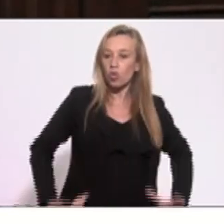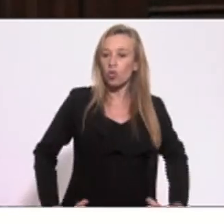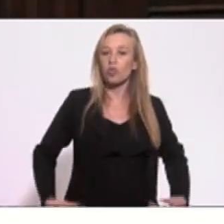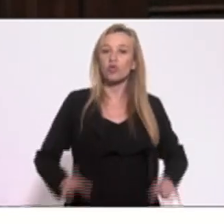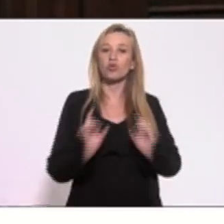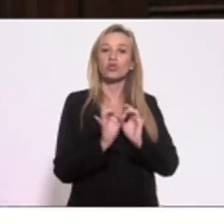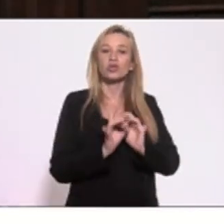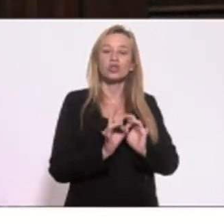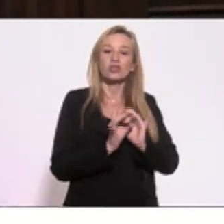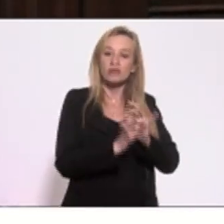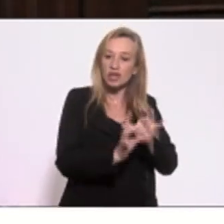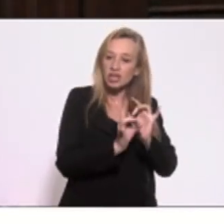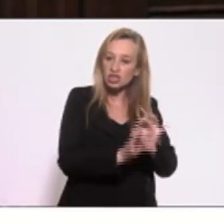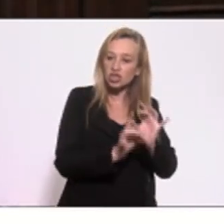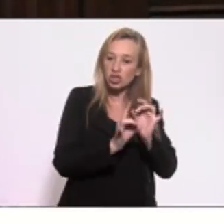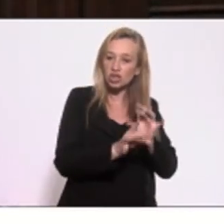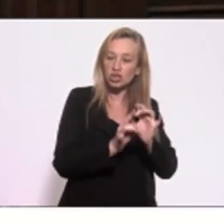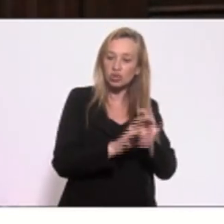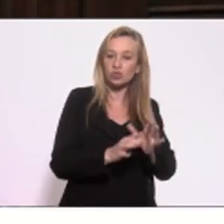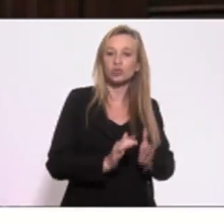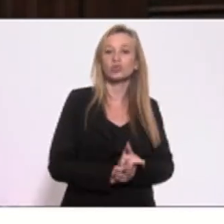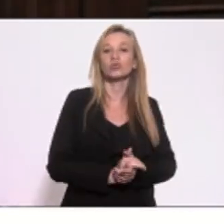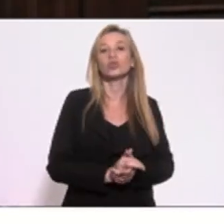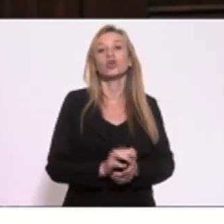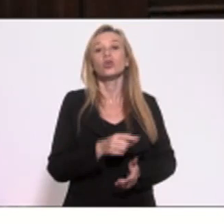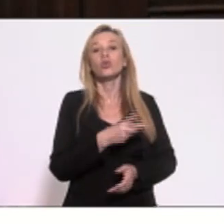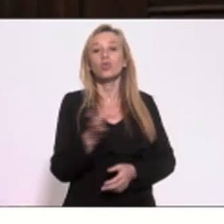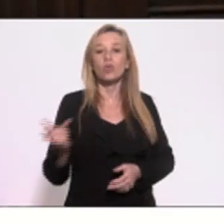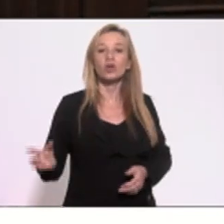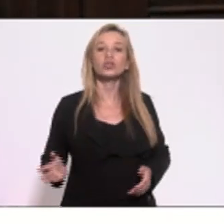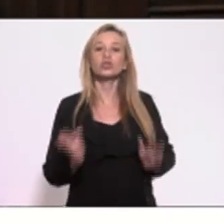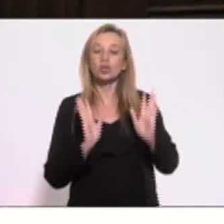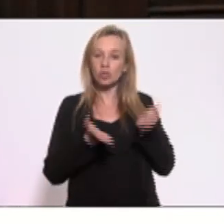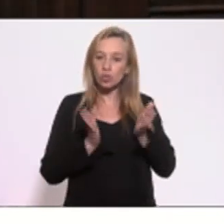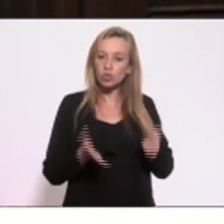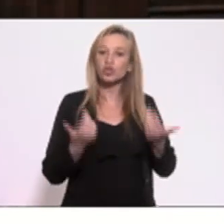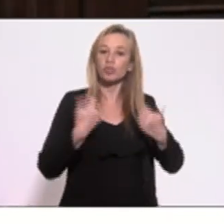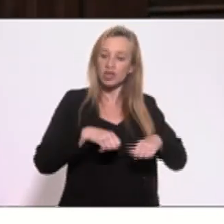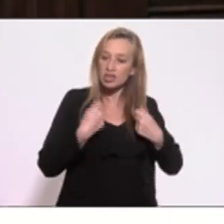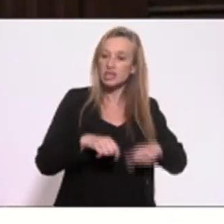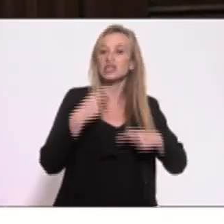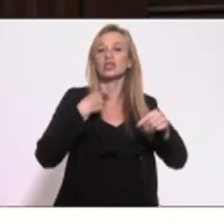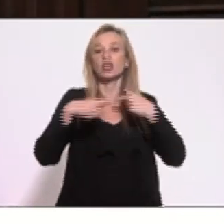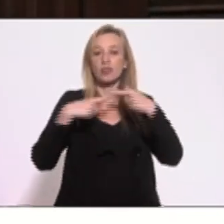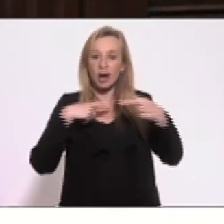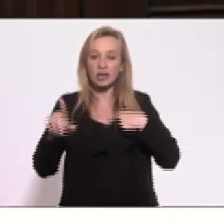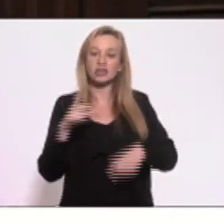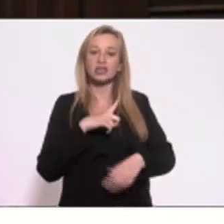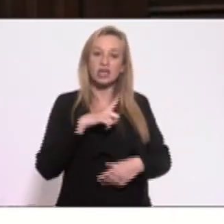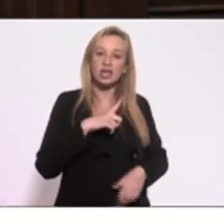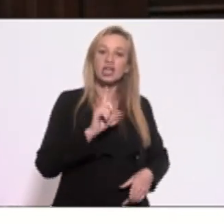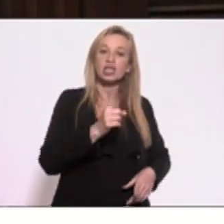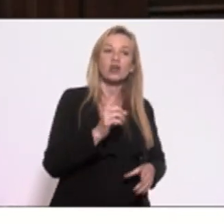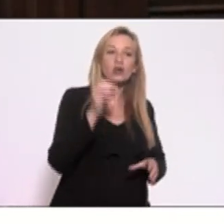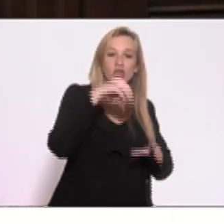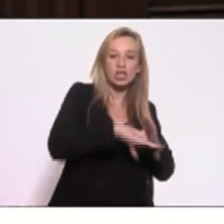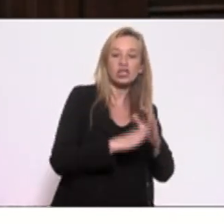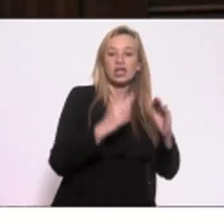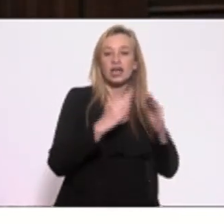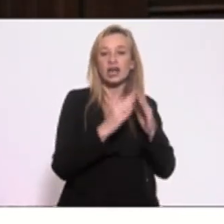corpos mercantilizados, o quanto que isso ainda hoje precisa ser debate, não só dentro dessas